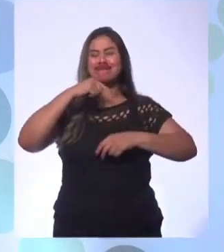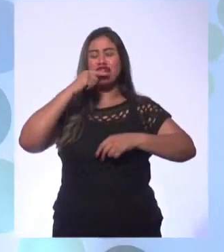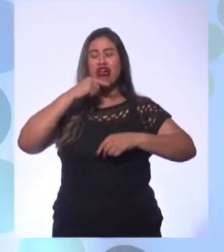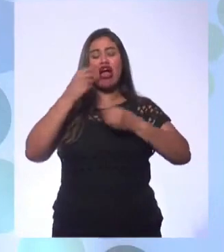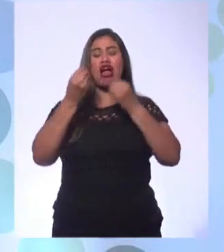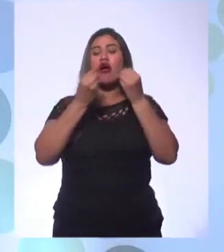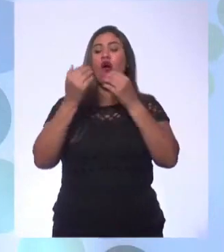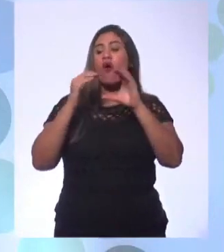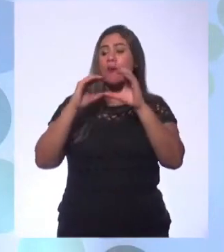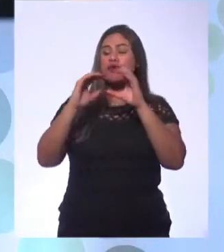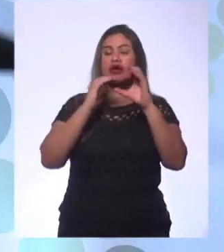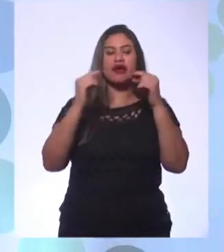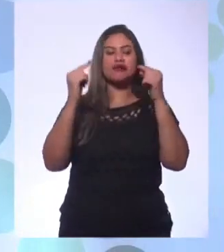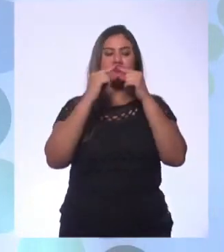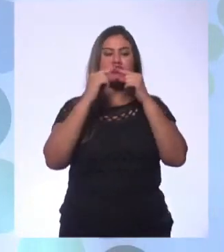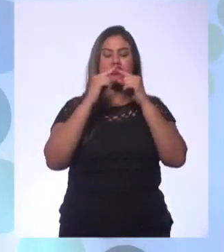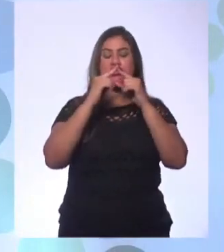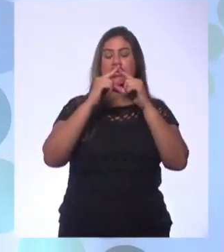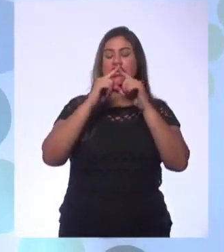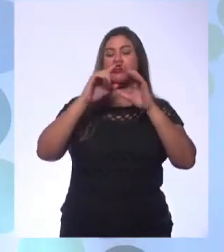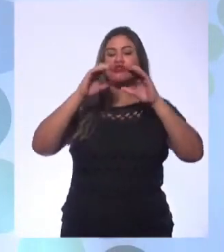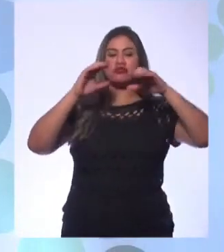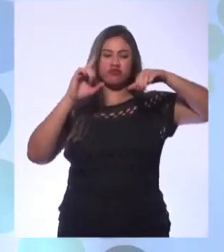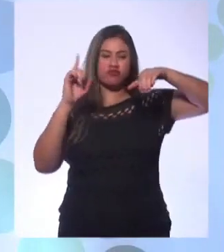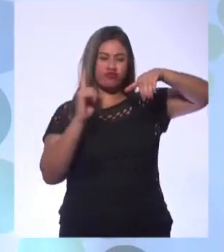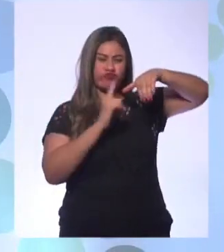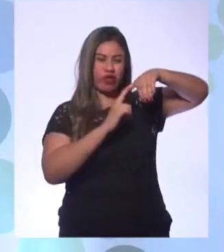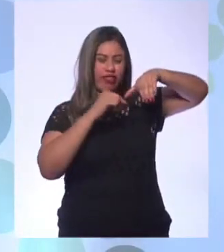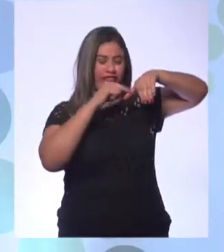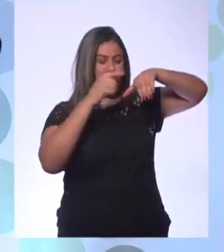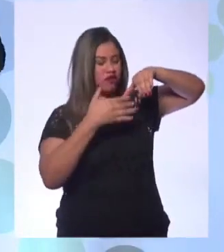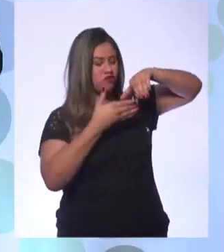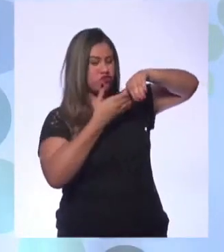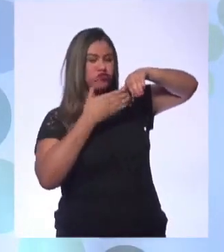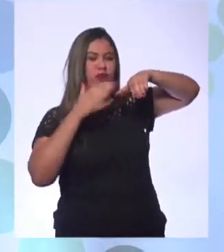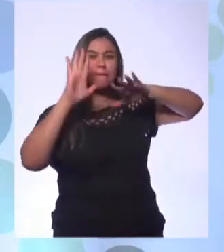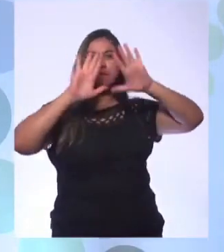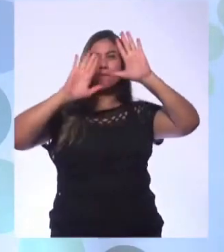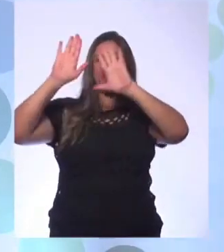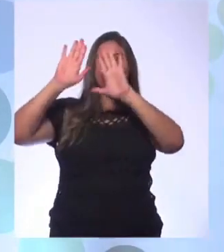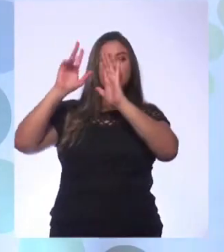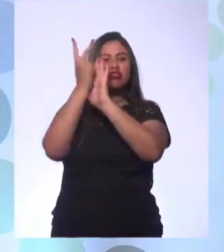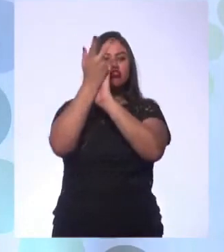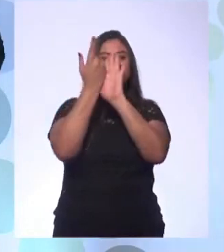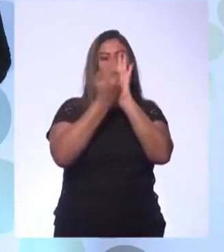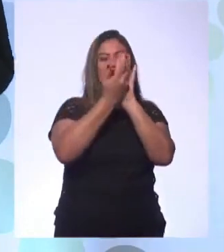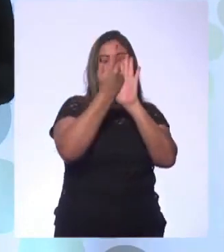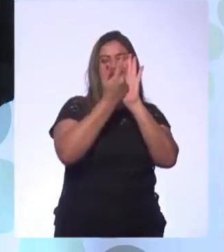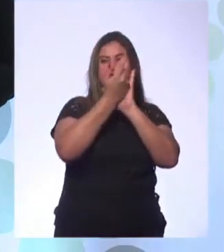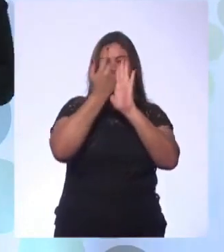dos desenhos, né, nas paredes das cavernas, que são as chamadas pinturas rupestres. Entendi. Tá? Vamos lá.